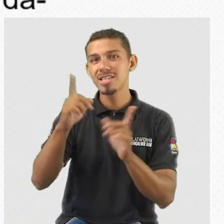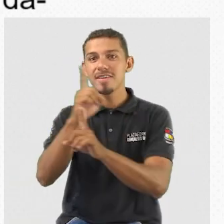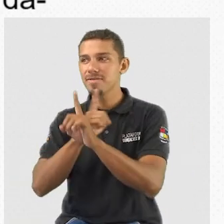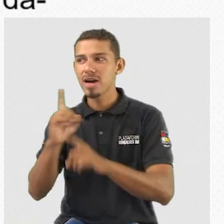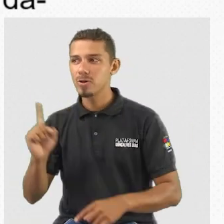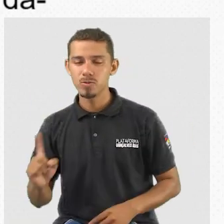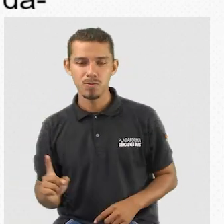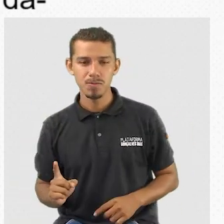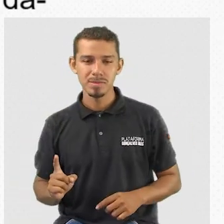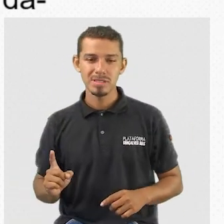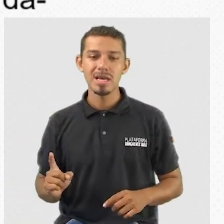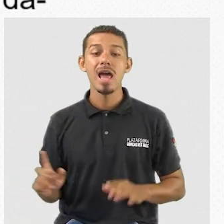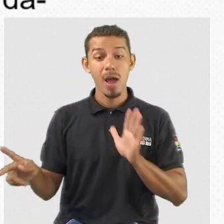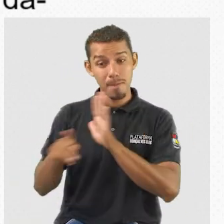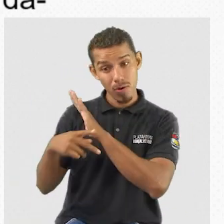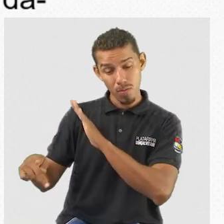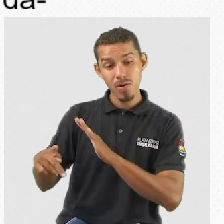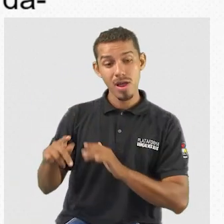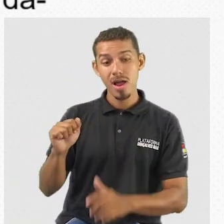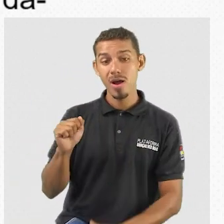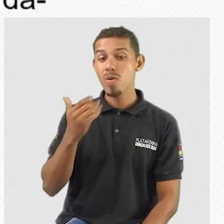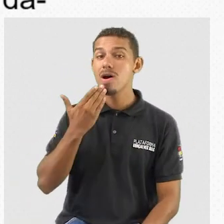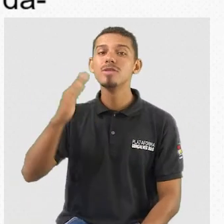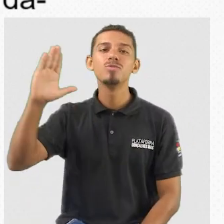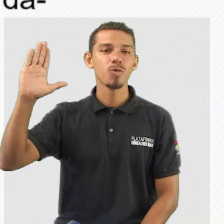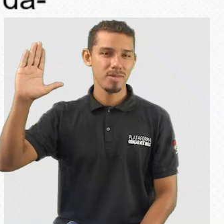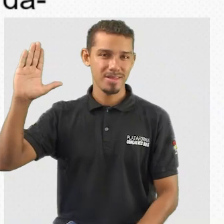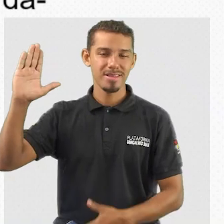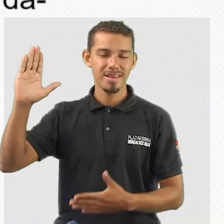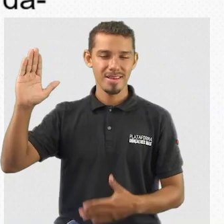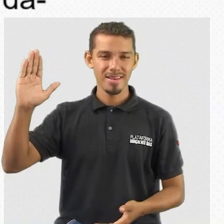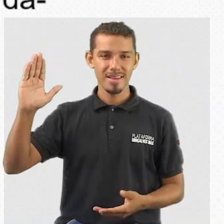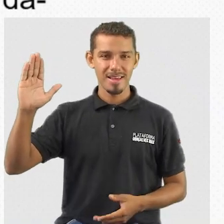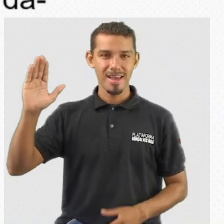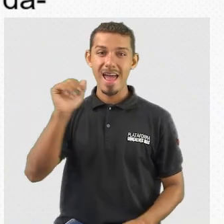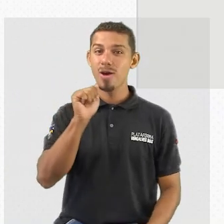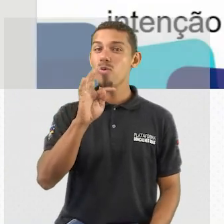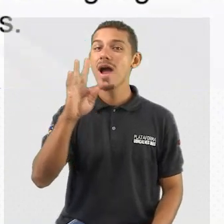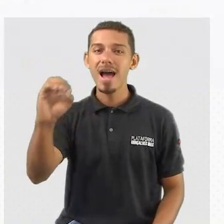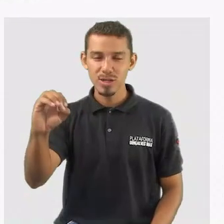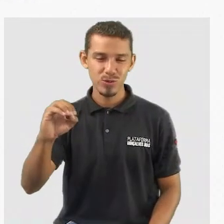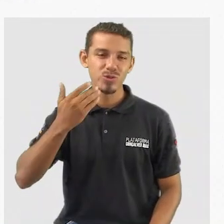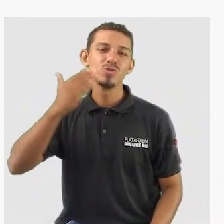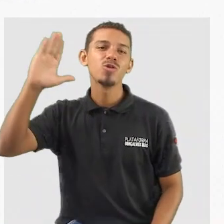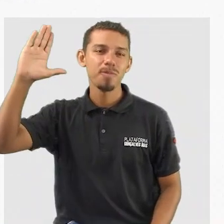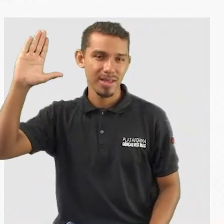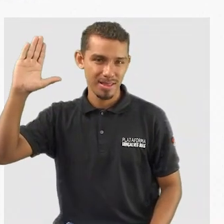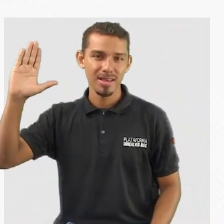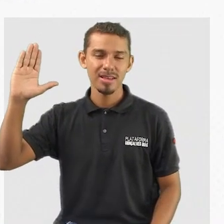nem falso. É o próprio ato de prometer, né? E isso faz parte da linguagem performativa.